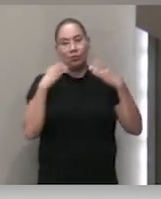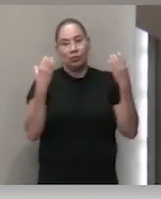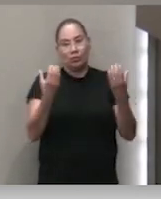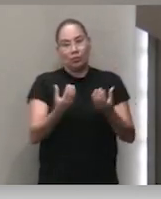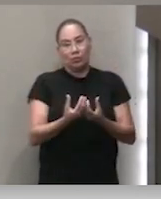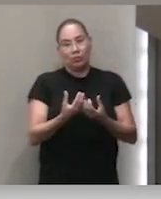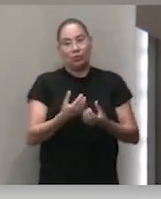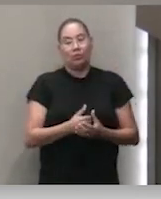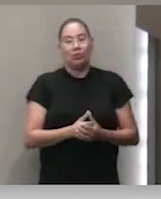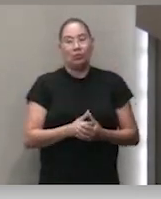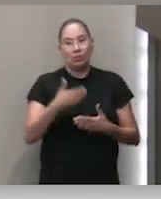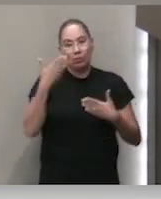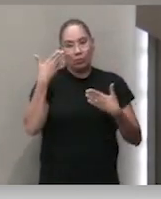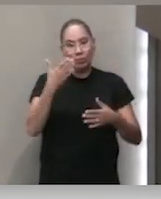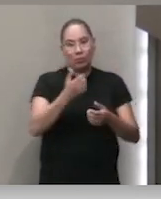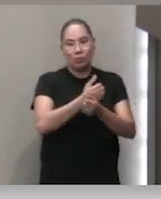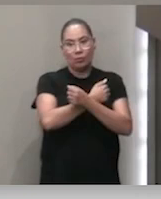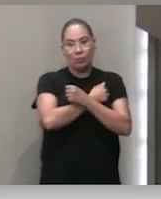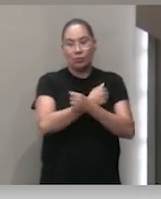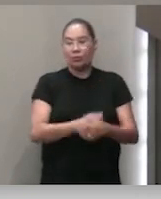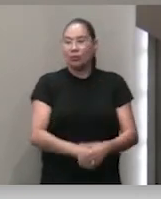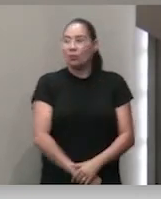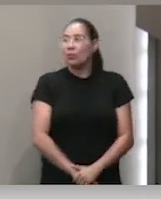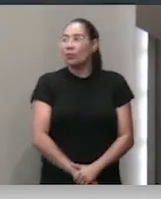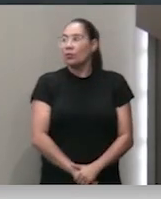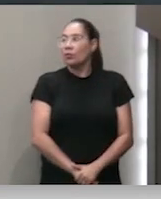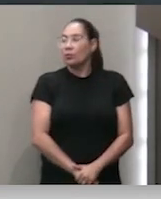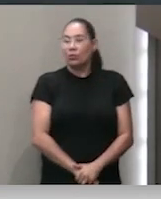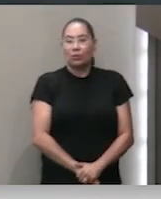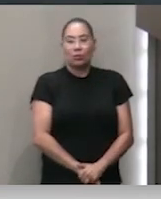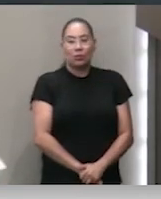domingo. Muito obrigado, um forte abraço a todos.